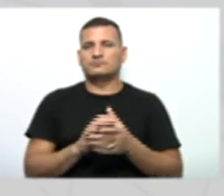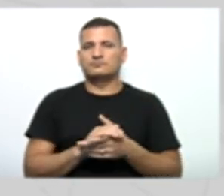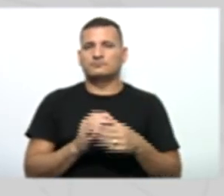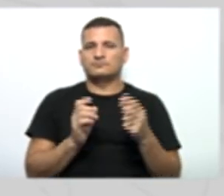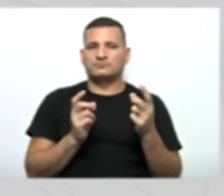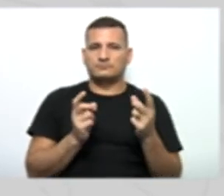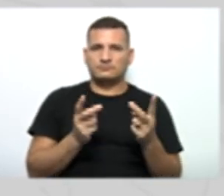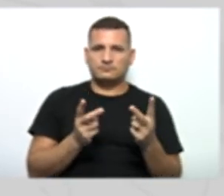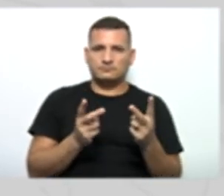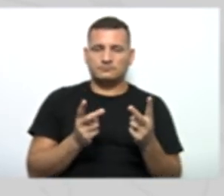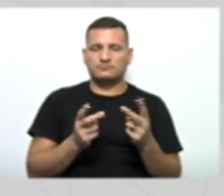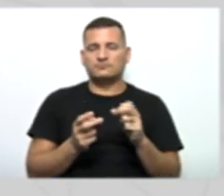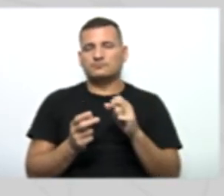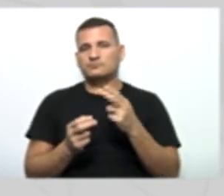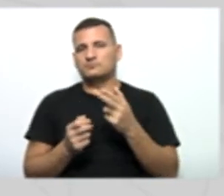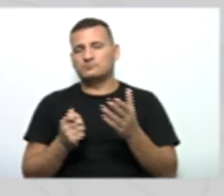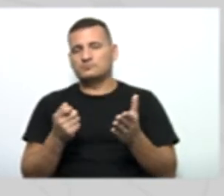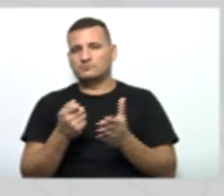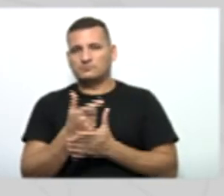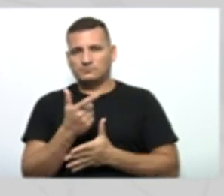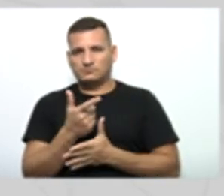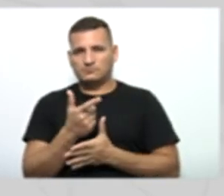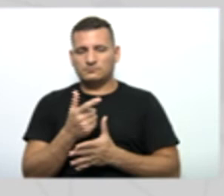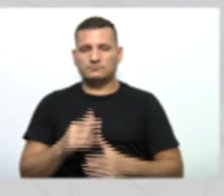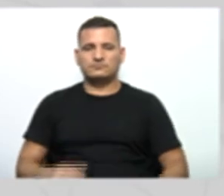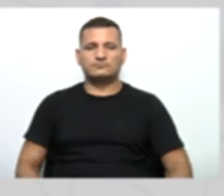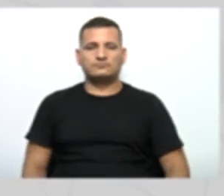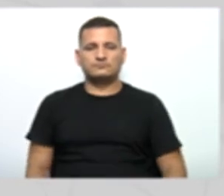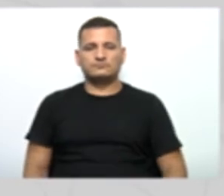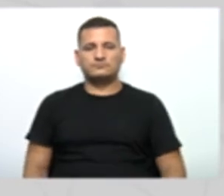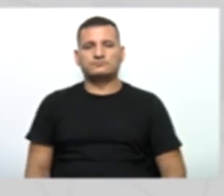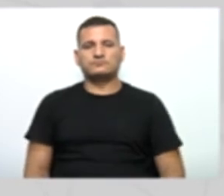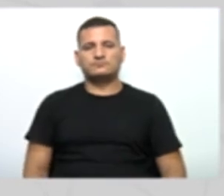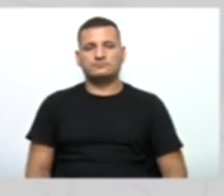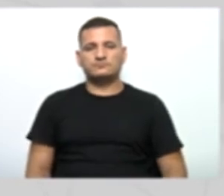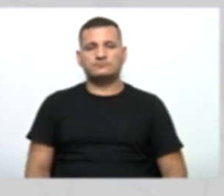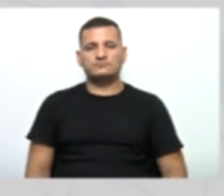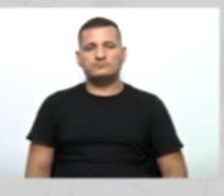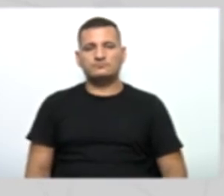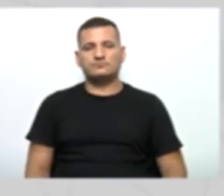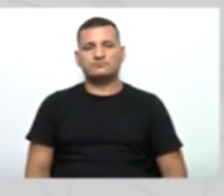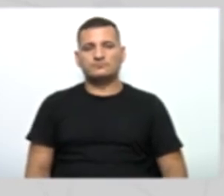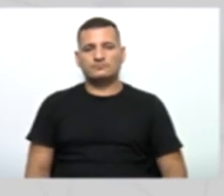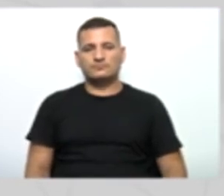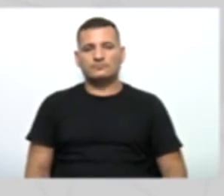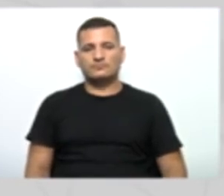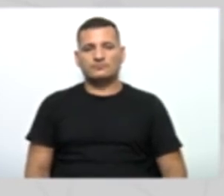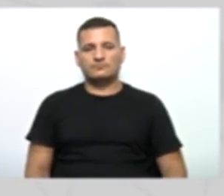De vendedor ou comprador. Continuando aqui, ó.